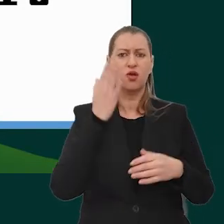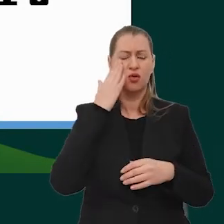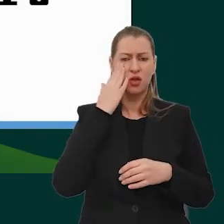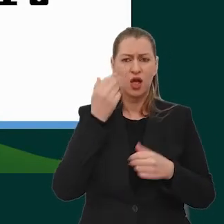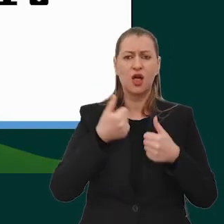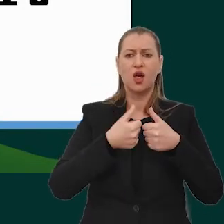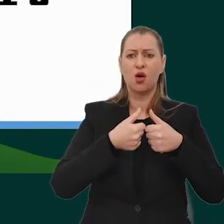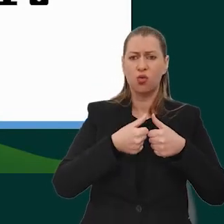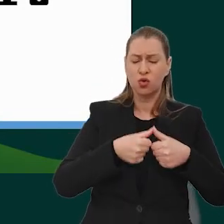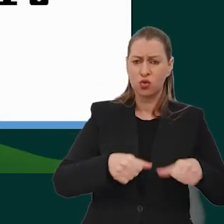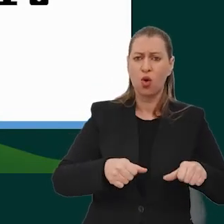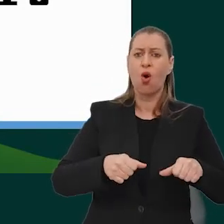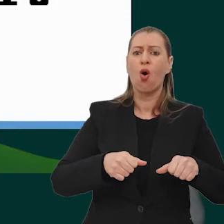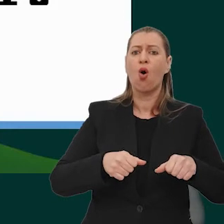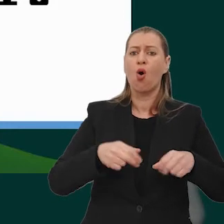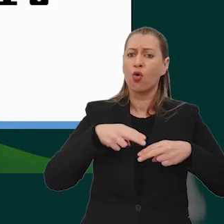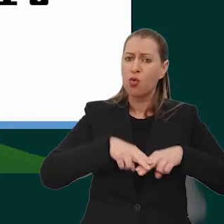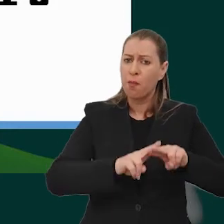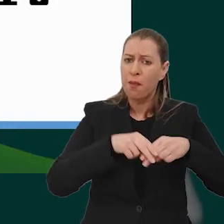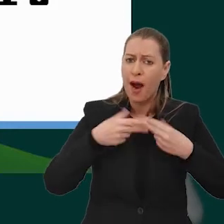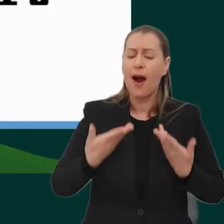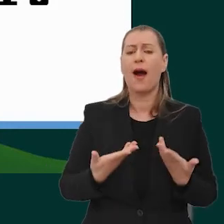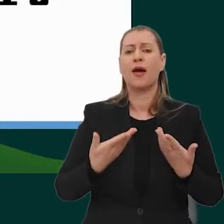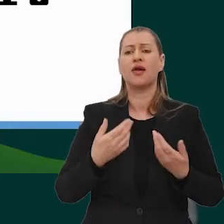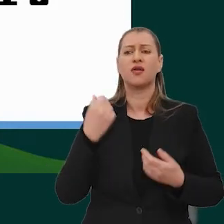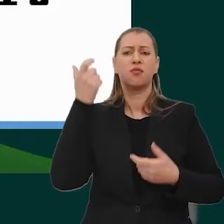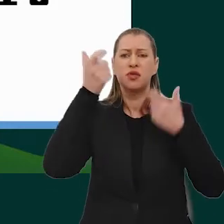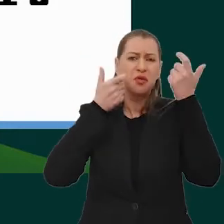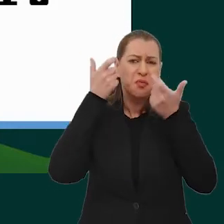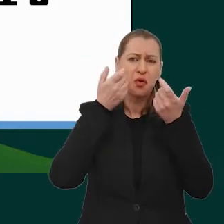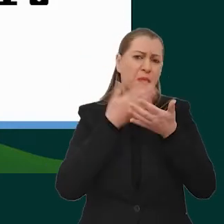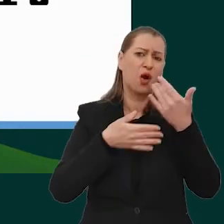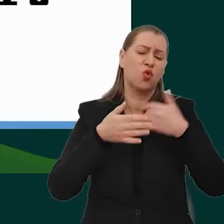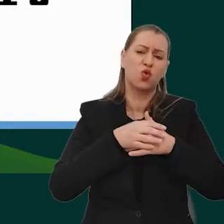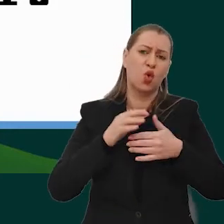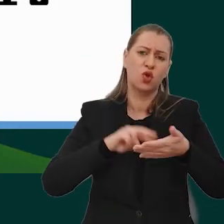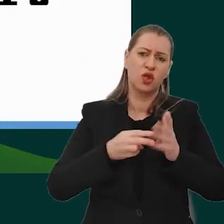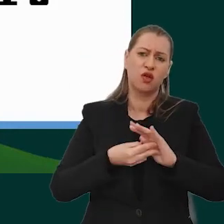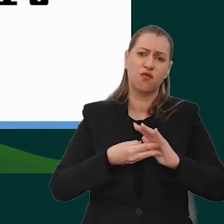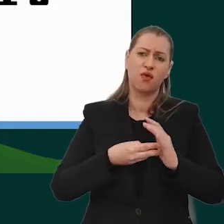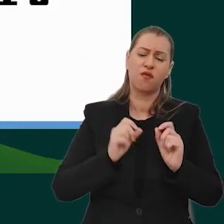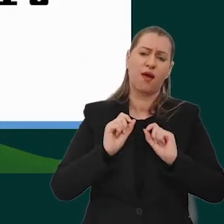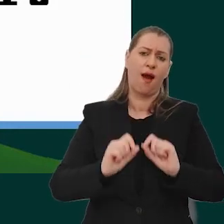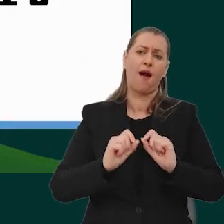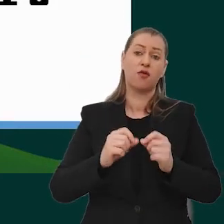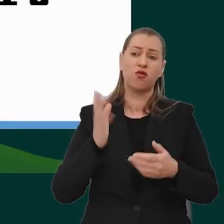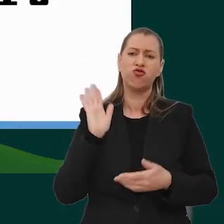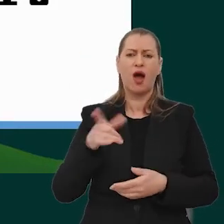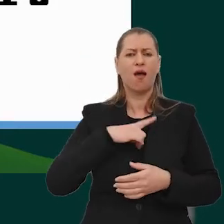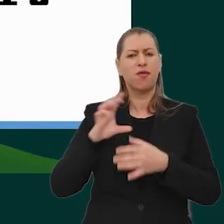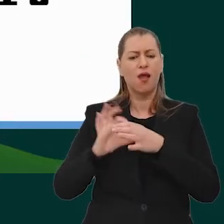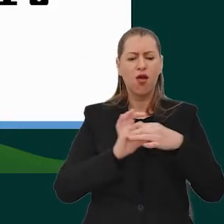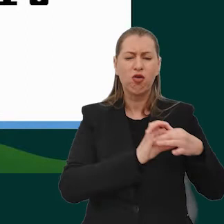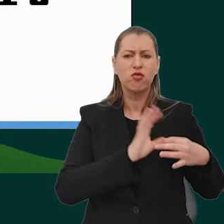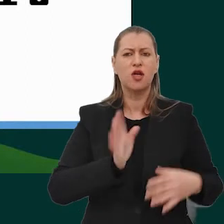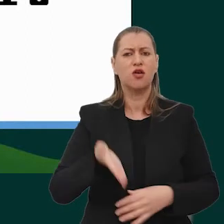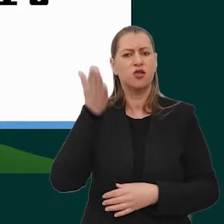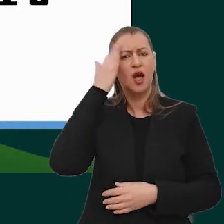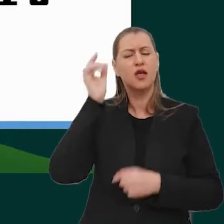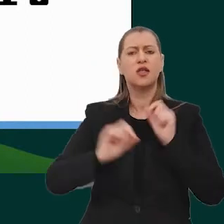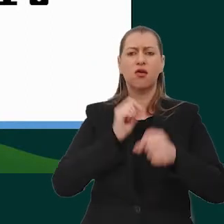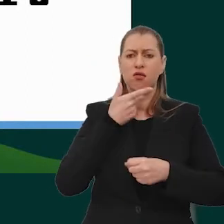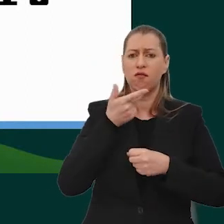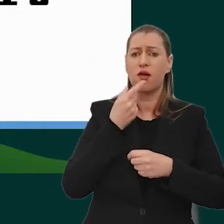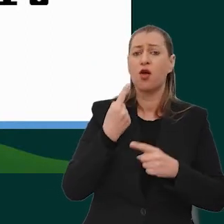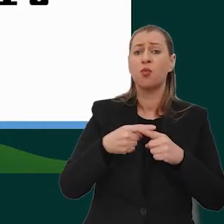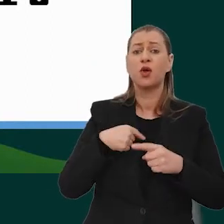Então eu não preciso me preocupar com todos esses significados. Então a gente começa por cima, a gente já tem o contexto, a gente já sabe do que está sendo falado, a